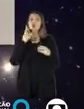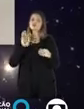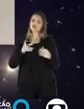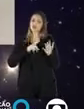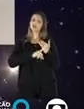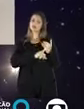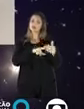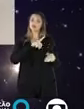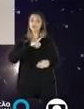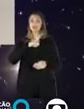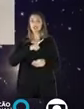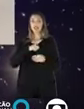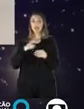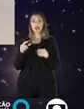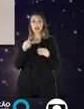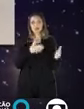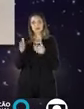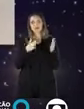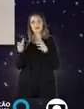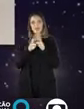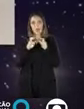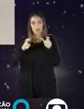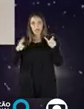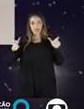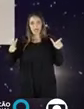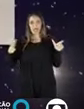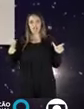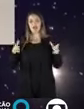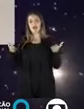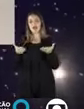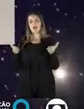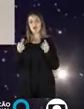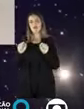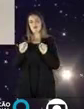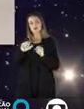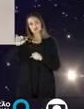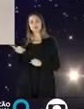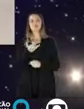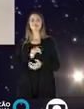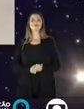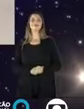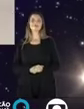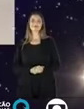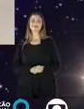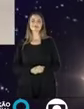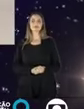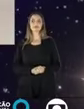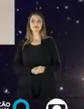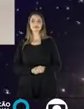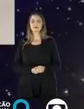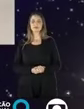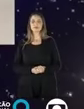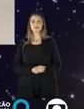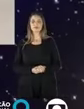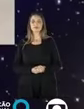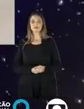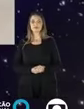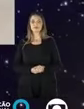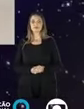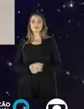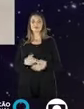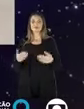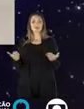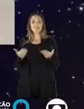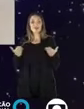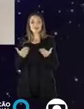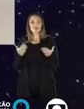então é aumentar essa adoção, que eu acho que vai ser inevitável, principalmente agora, após essa pandemia. Nádia, para fechar bem rapidamente,